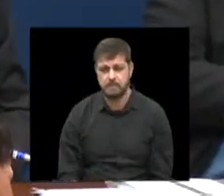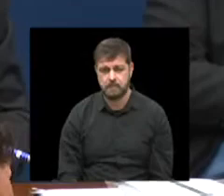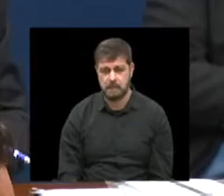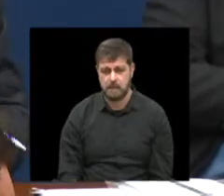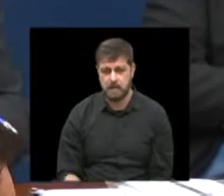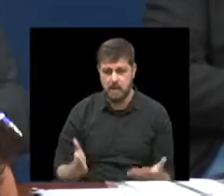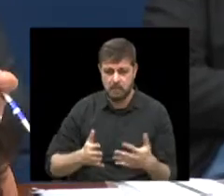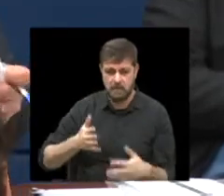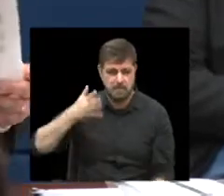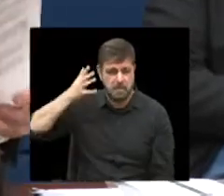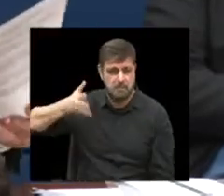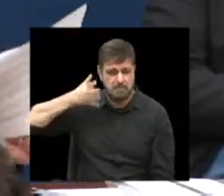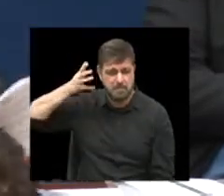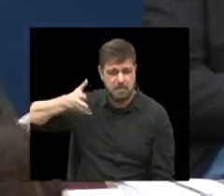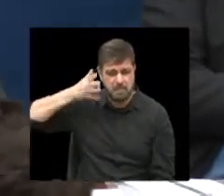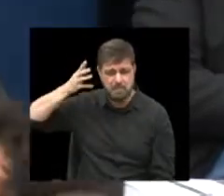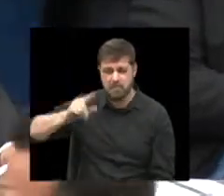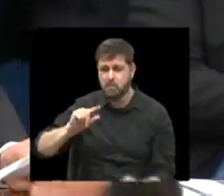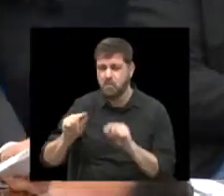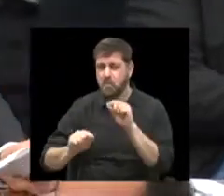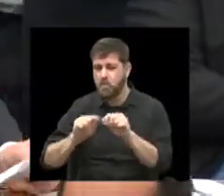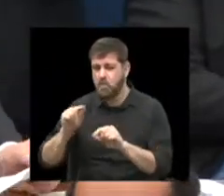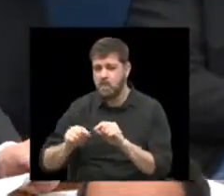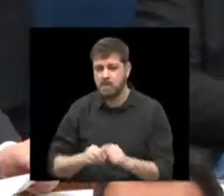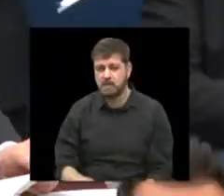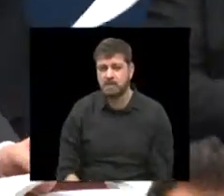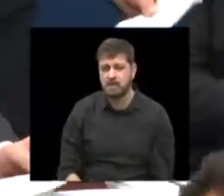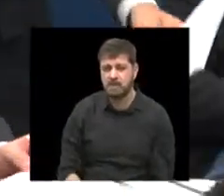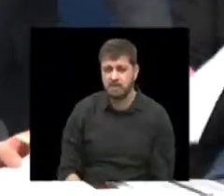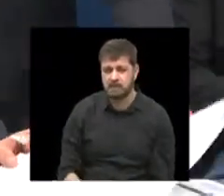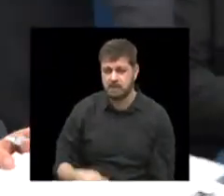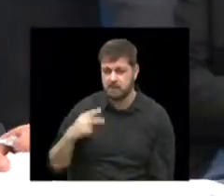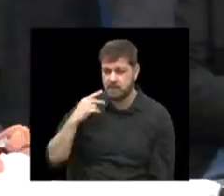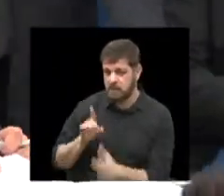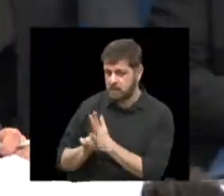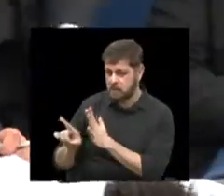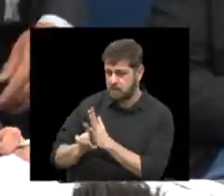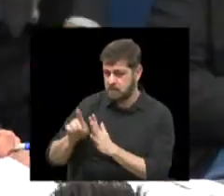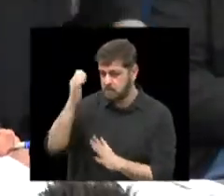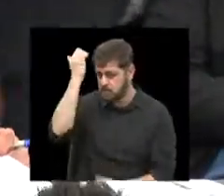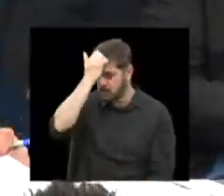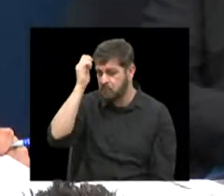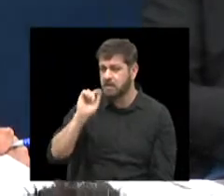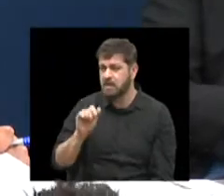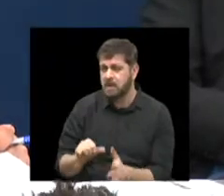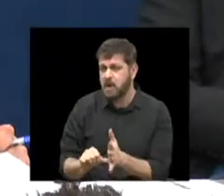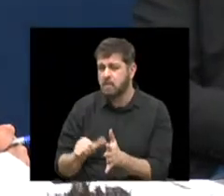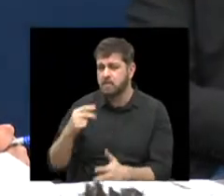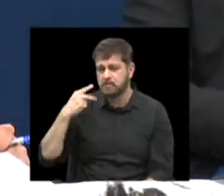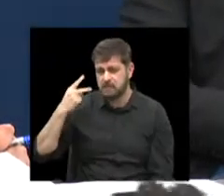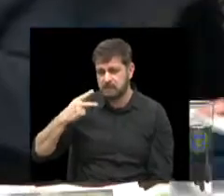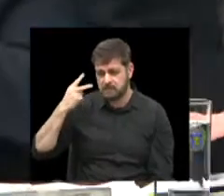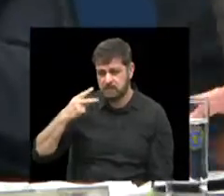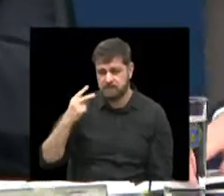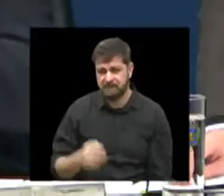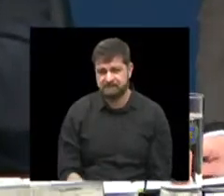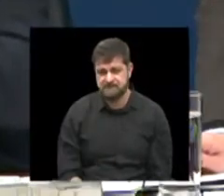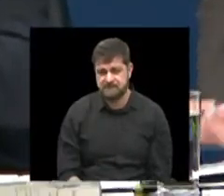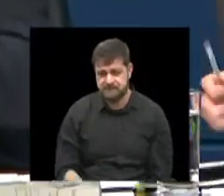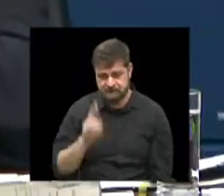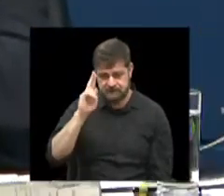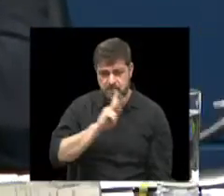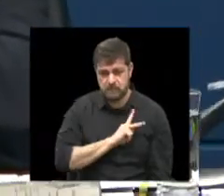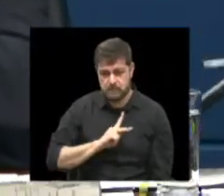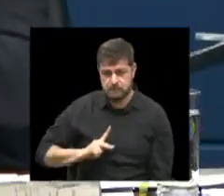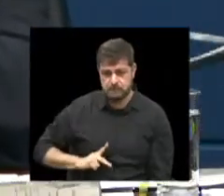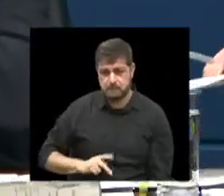Terceira parte, grande expediente, oradores inscritos no grande expediente, vereador Ailton. Informar o primeiro vereador inscrito. Senhor